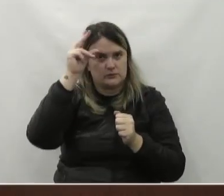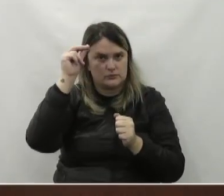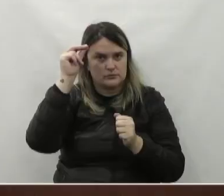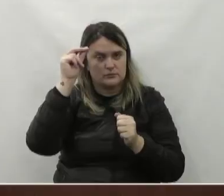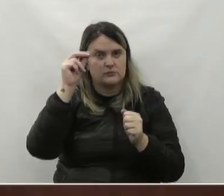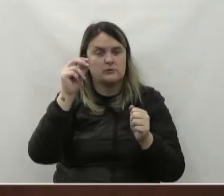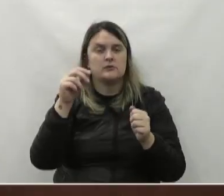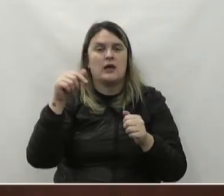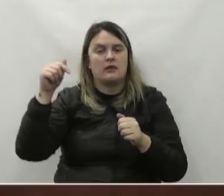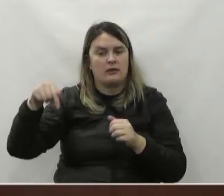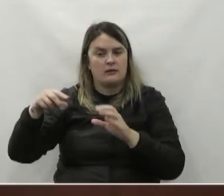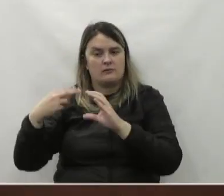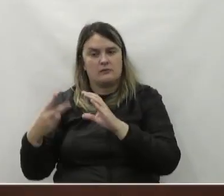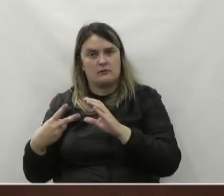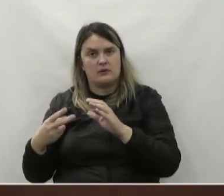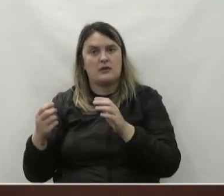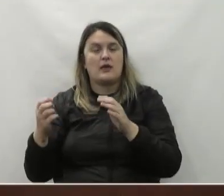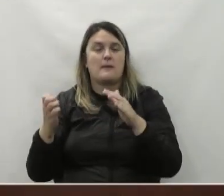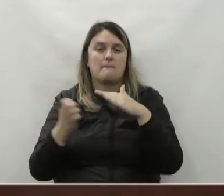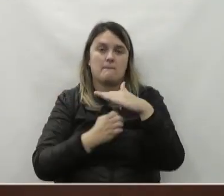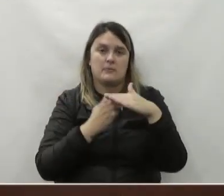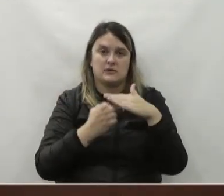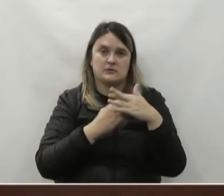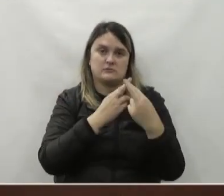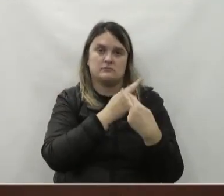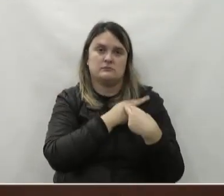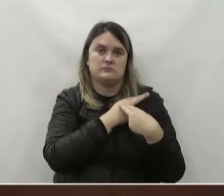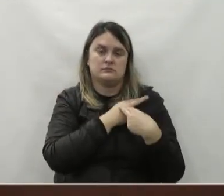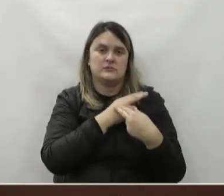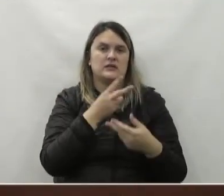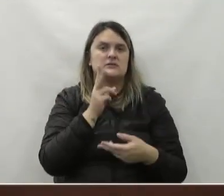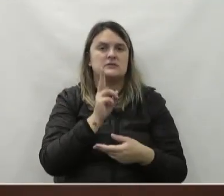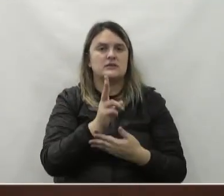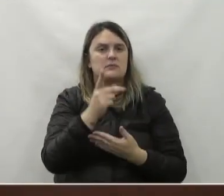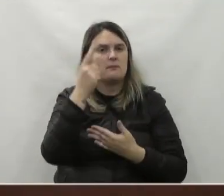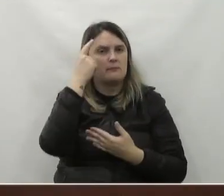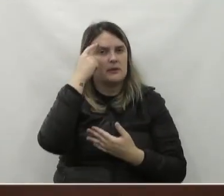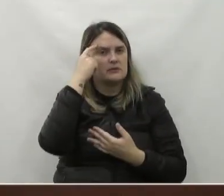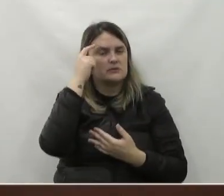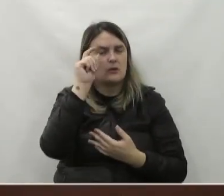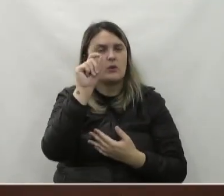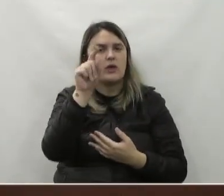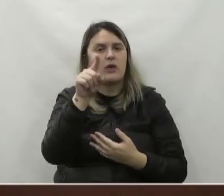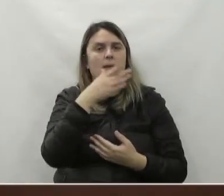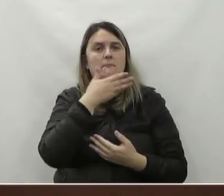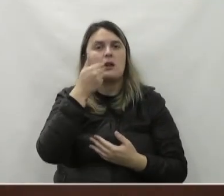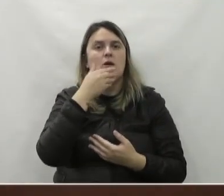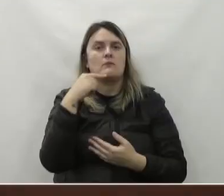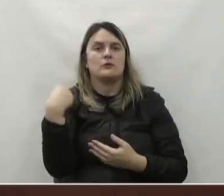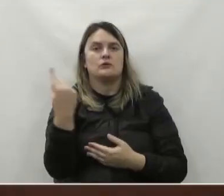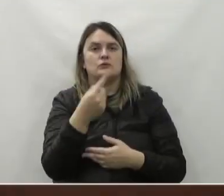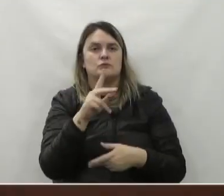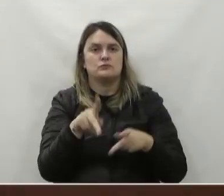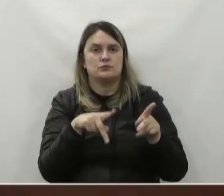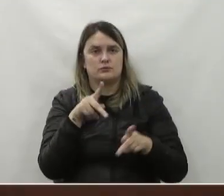né, Legislativo e a empresa responsável. Sempre pensando aí no melhor para a